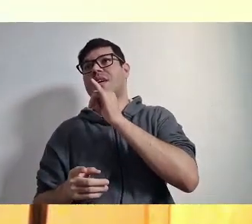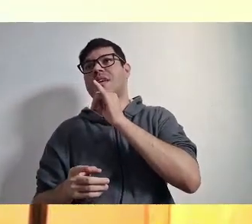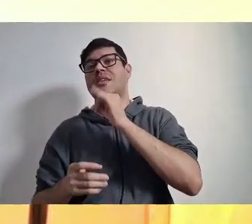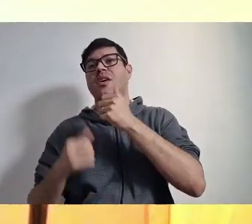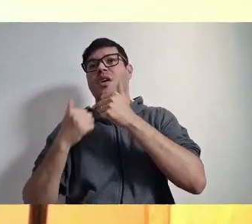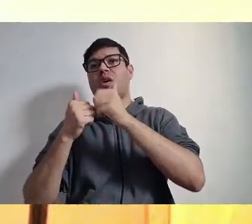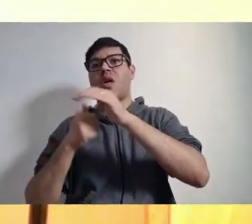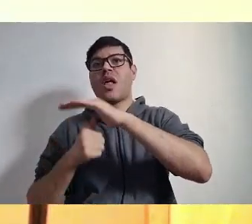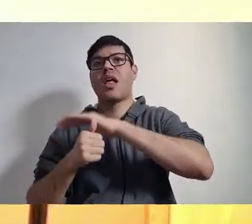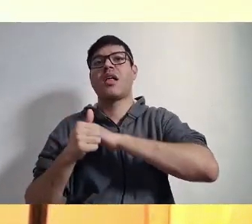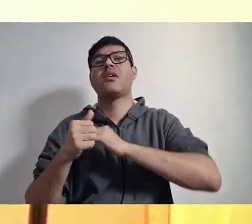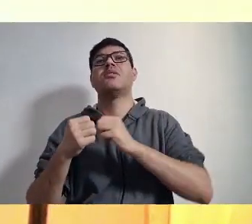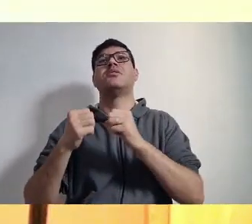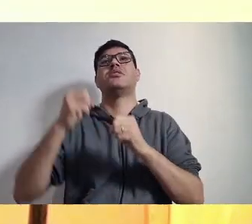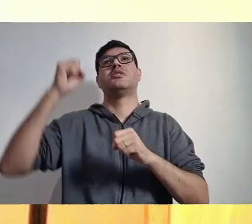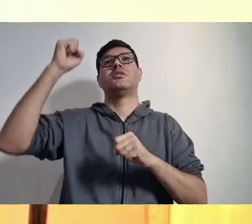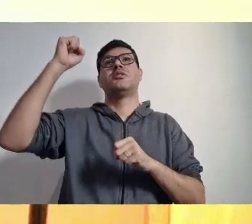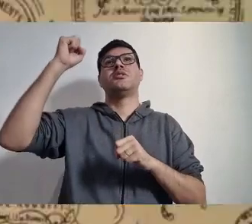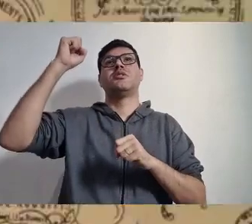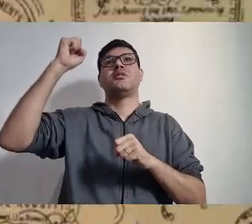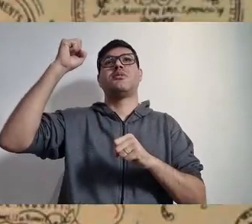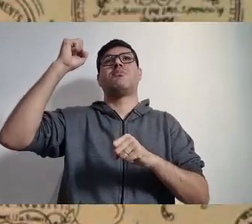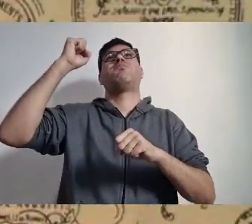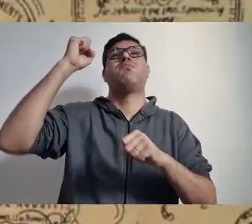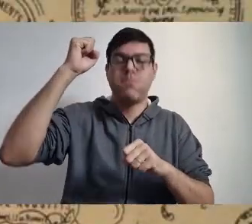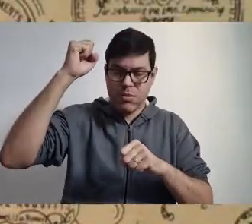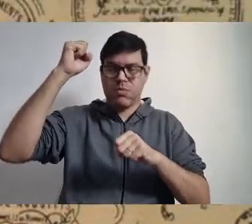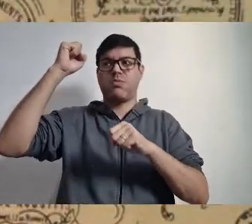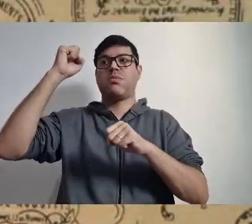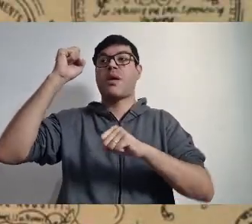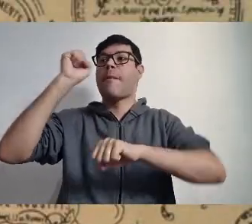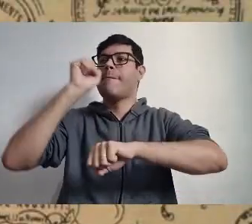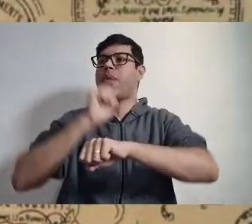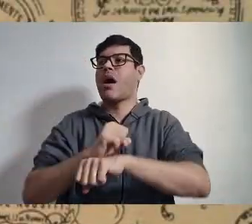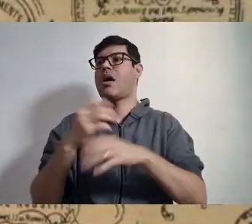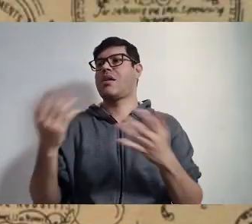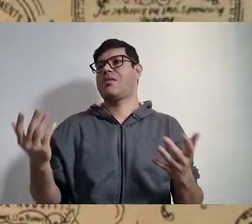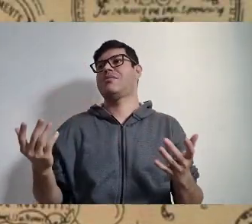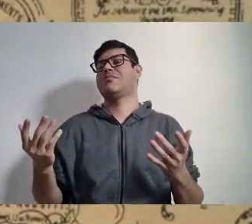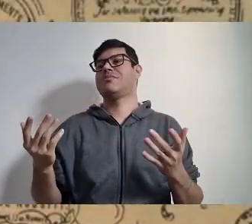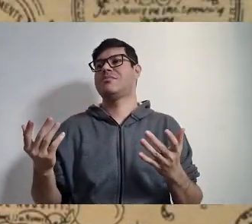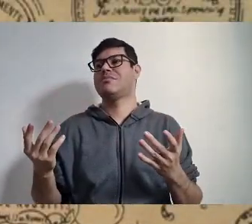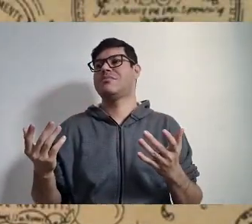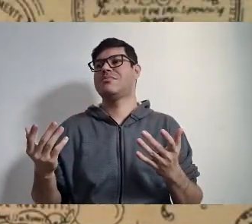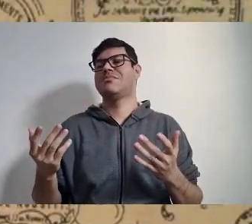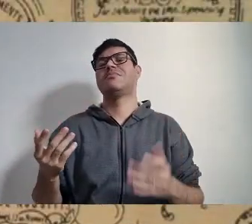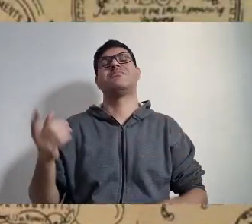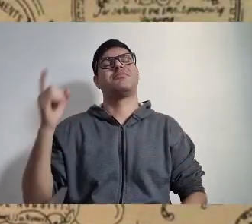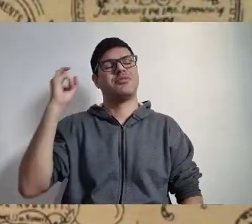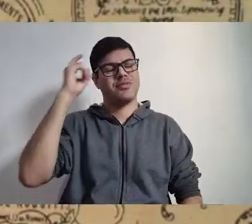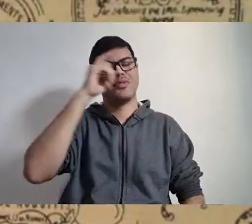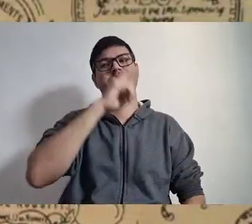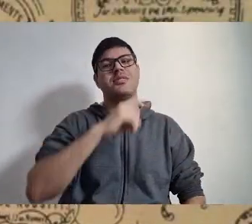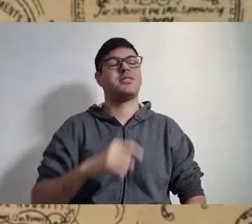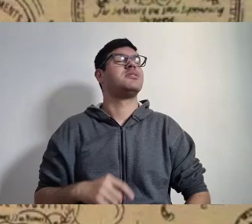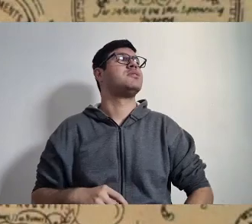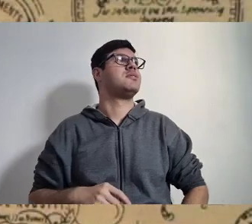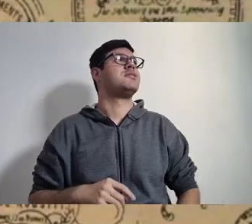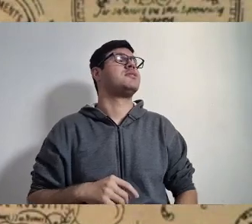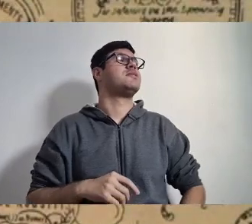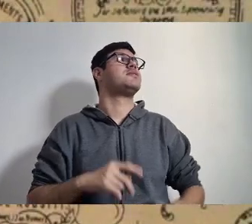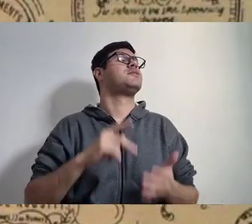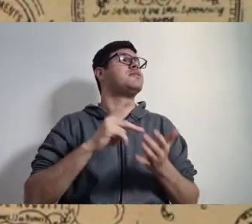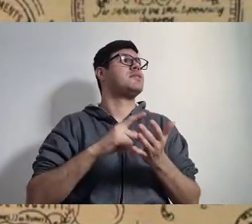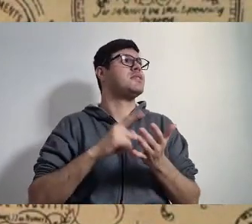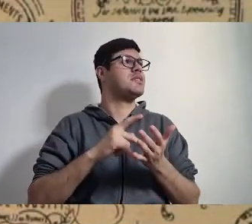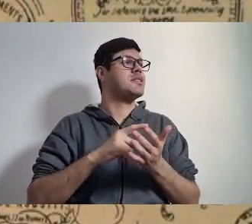caminho, puxa Eu vida. não estou dizendo que o TCA não socorre, mas o tempo de parar, vir outro